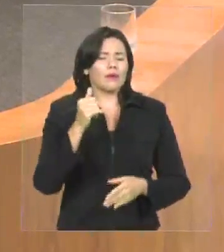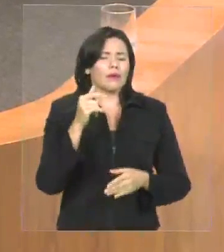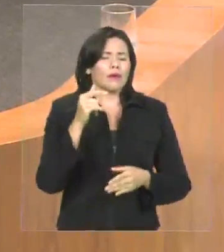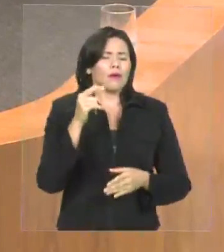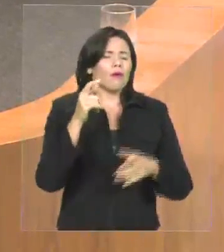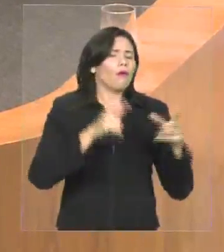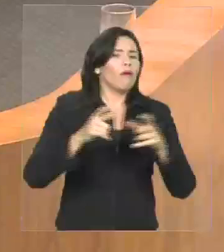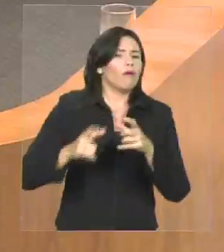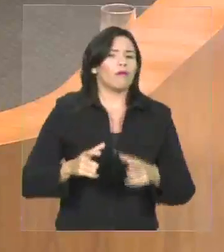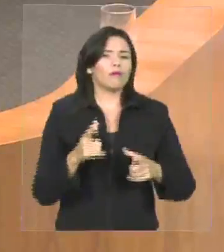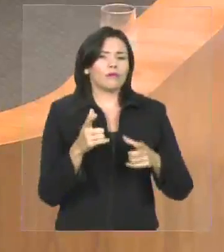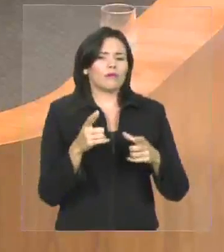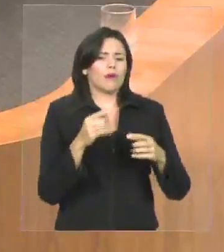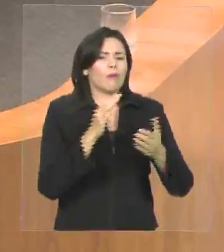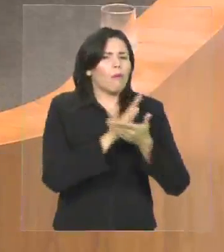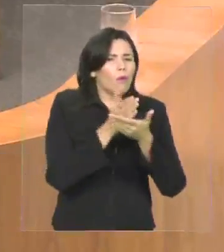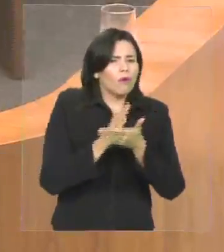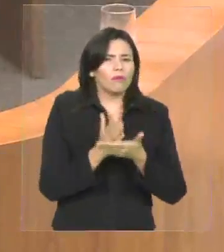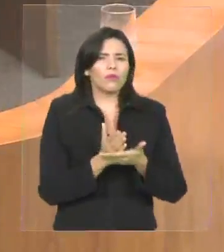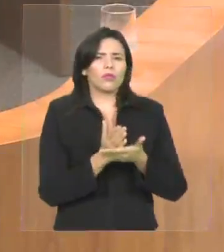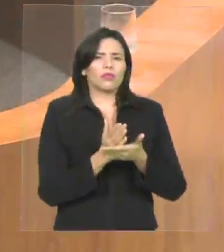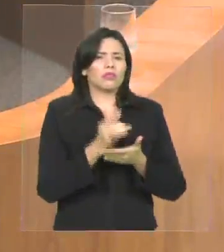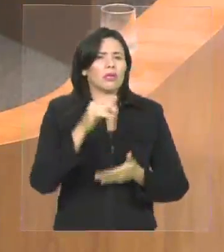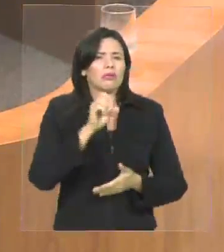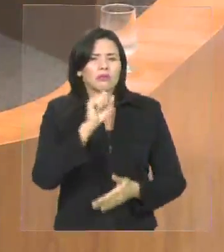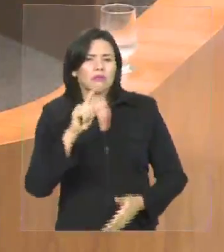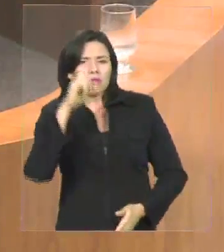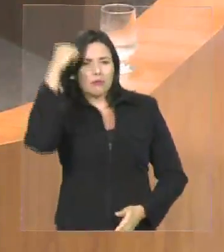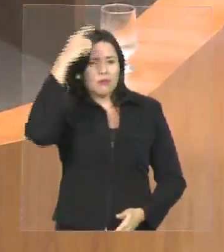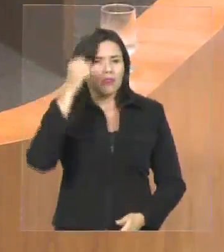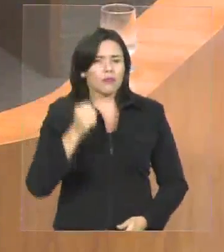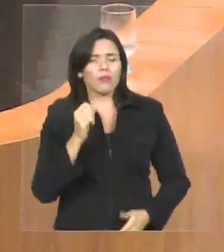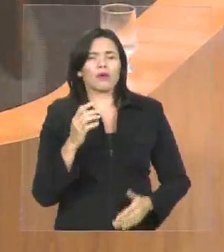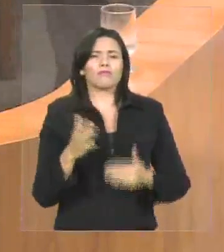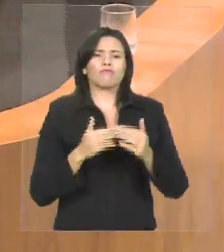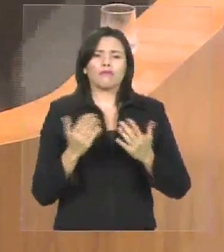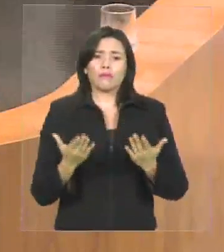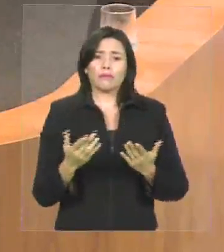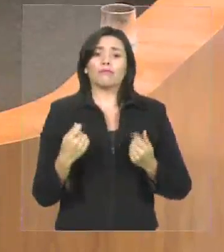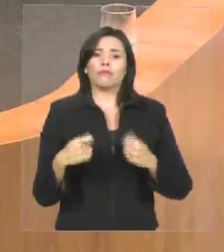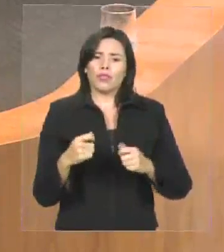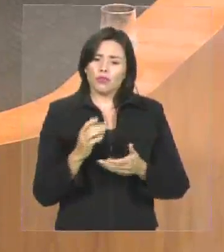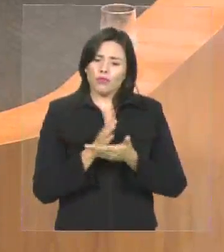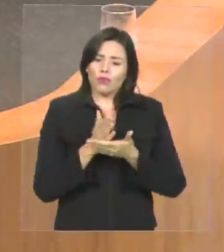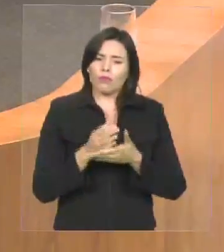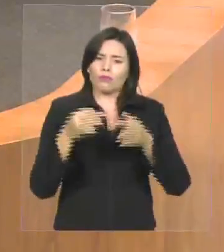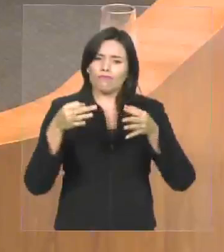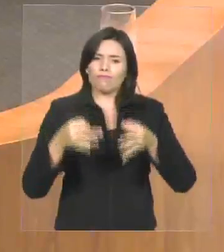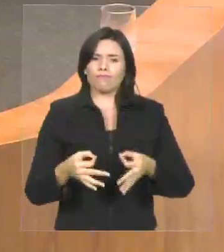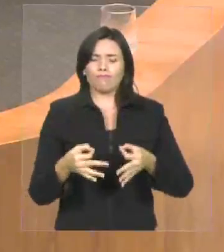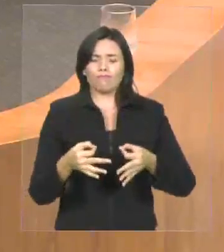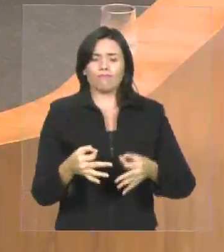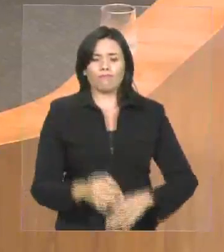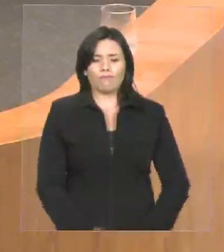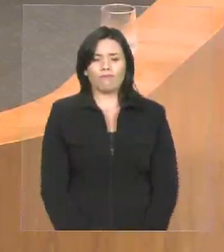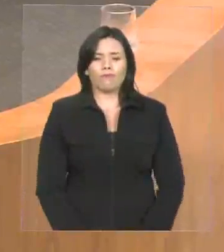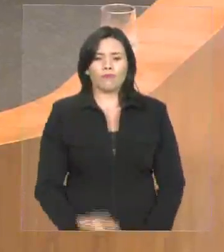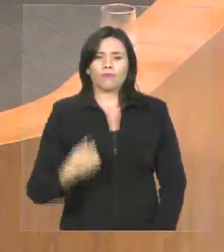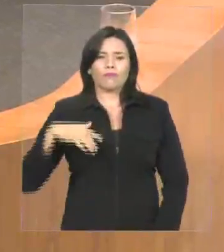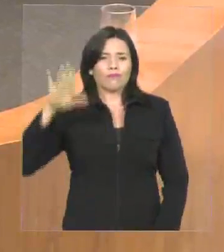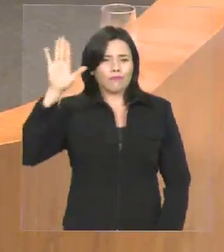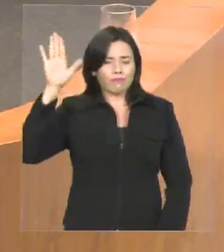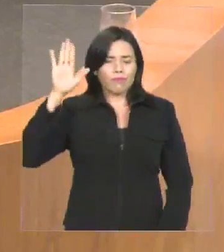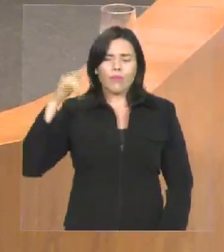deputado Otelino, só para conceder uma parte ao deputado... Mais 5 minutos para Vossa Excelência, se assim desejar. Muito obrigado,